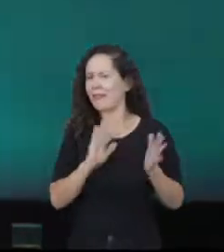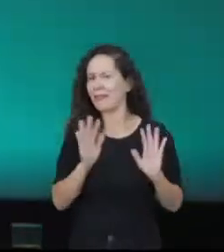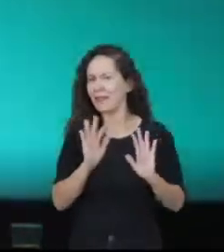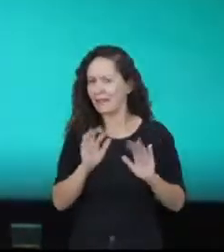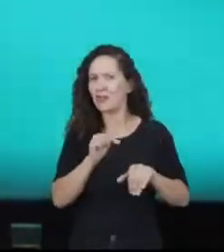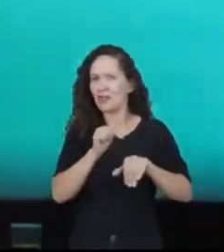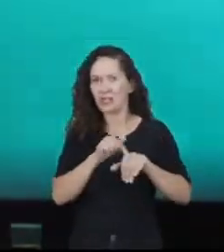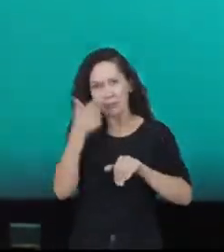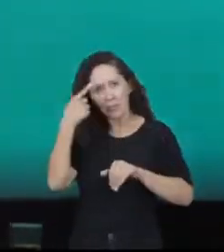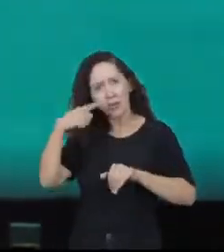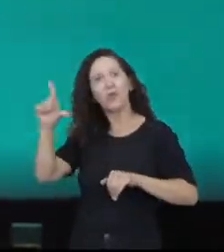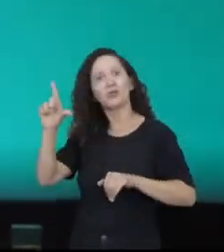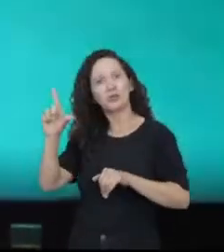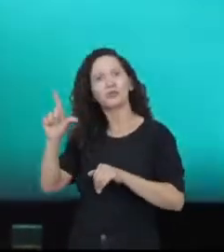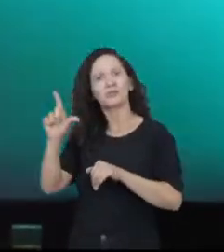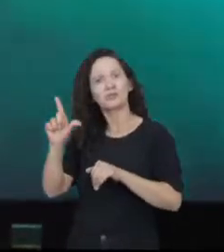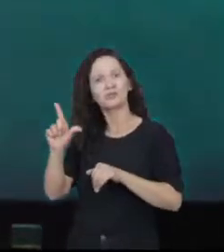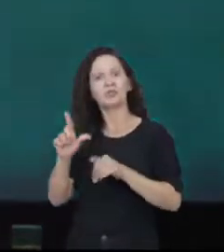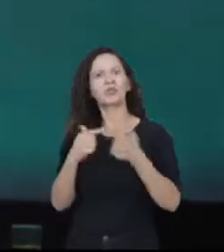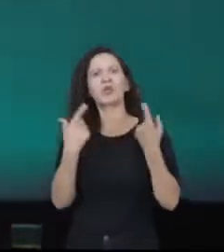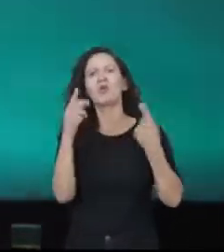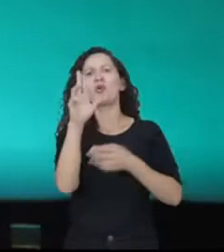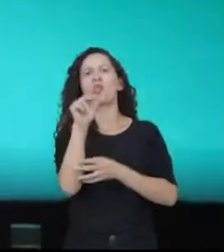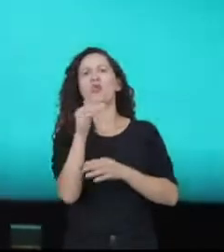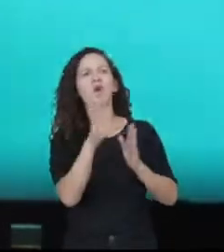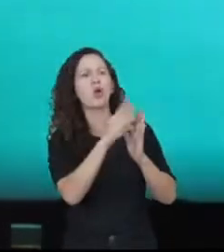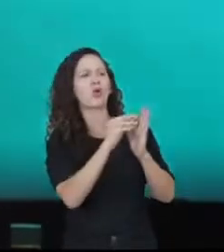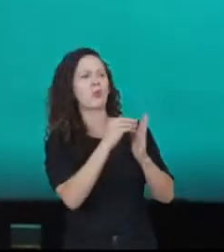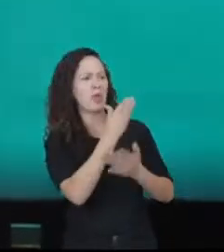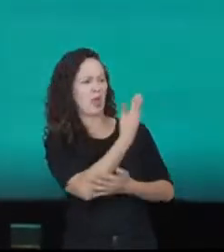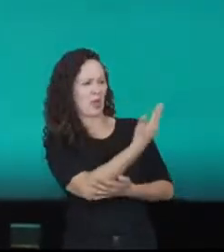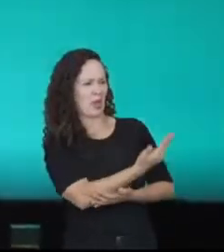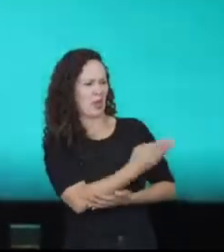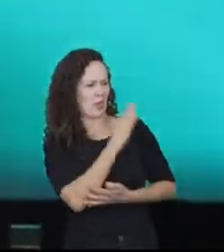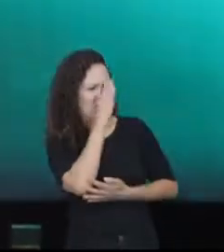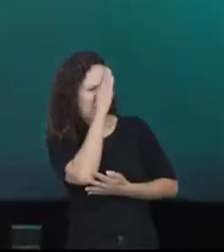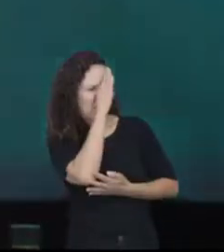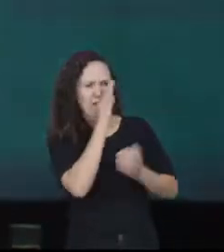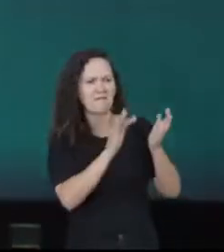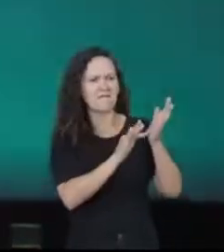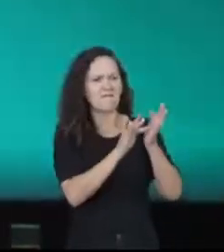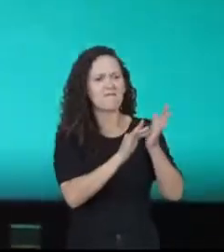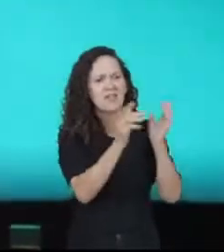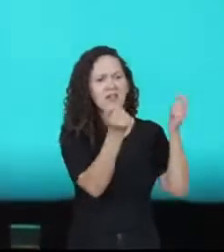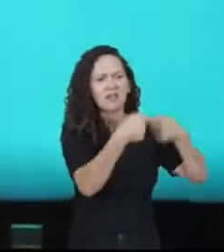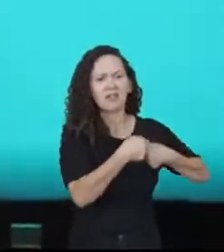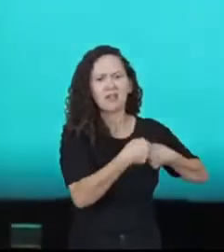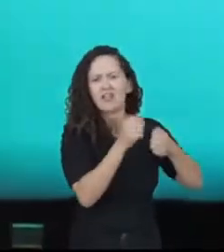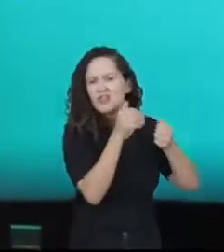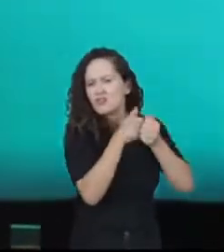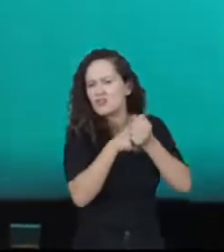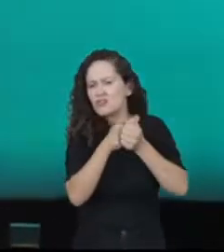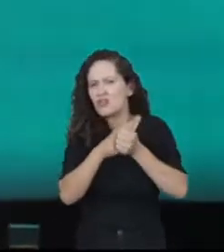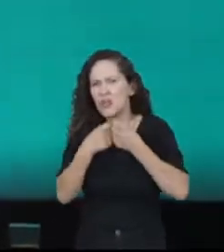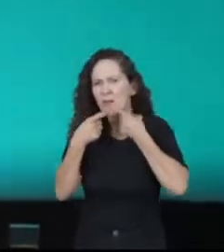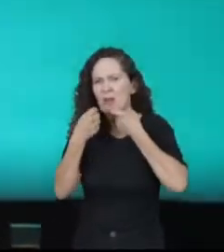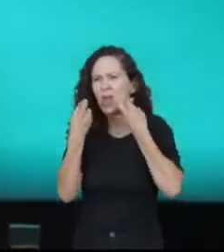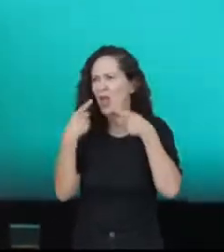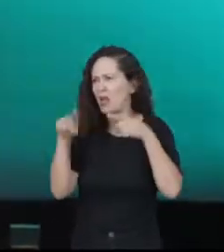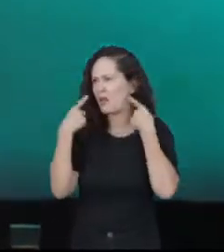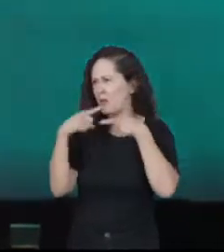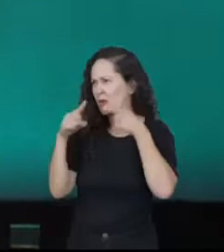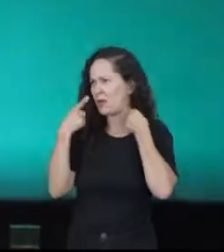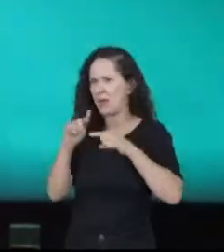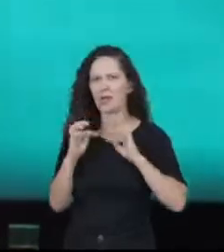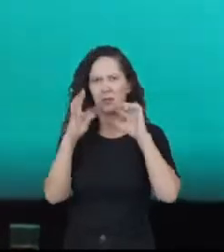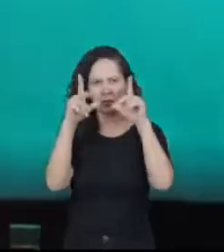jamais como o nosso adversário, que tenta mascarar a sua incompetência brigando o tempo inteiro com todo mundo